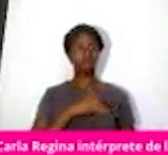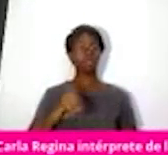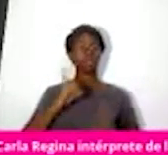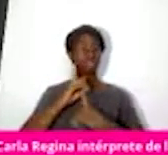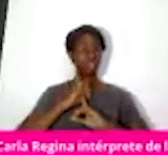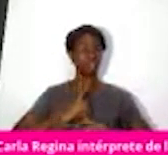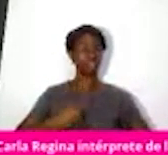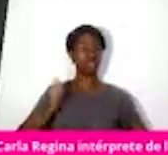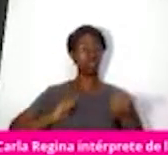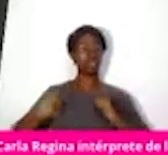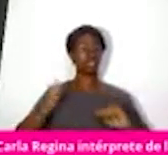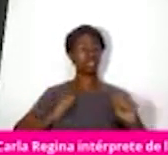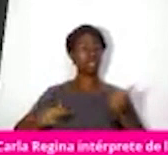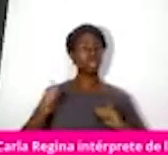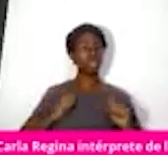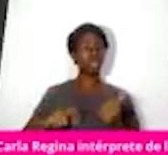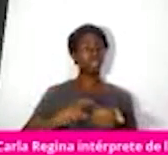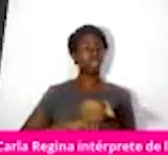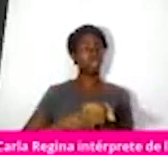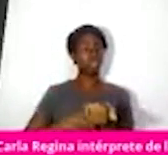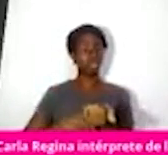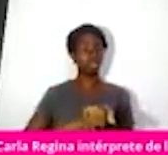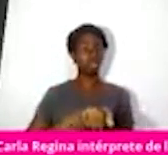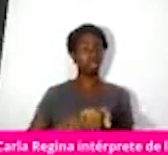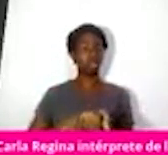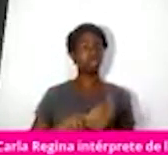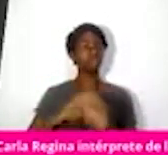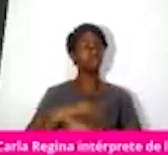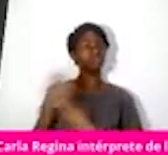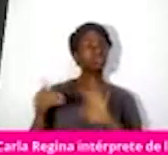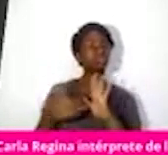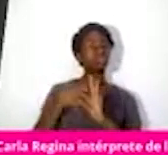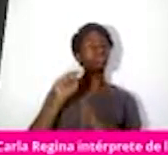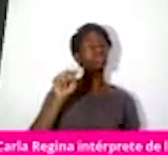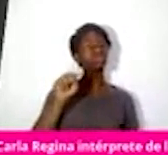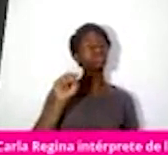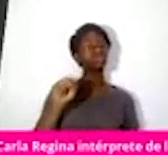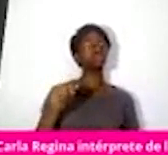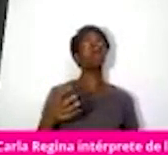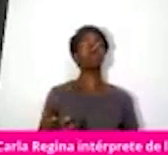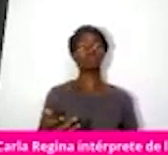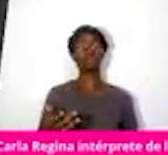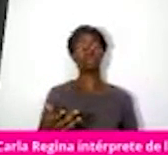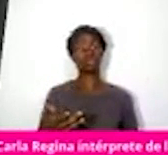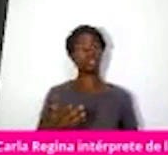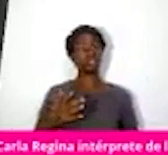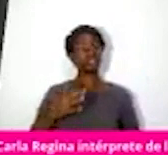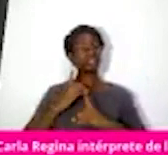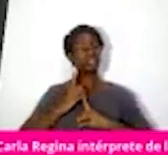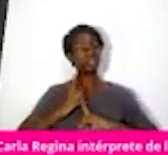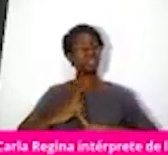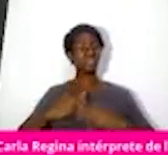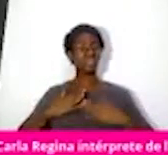e transtorno de stress pós-traumático toda essa situação de vulnerabilidade essa sobrecarga